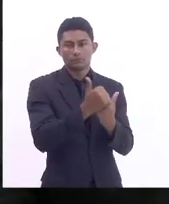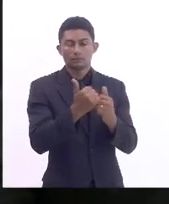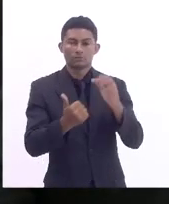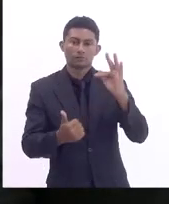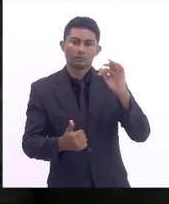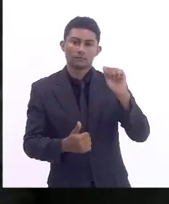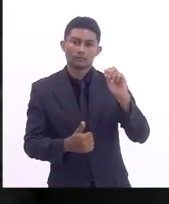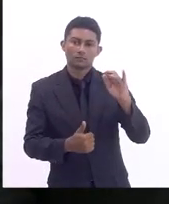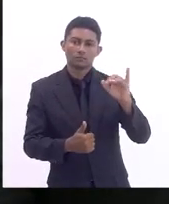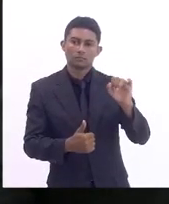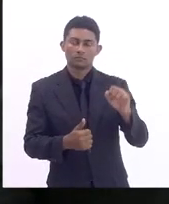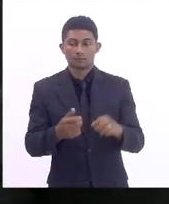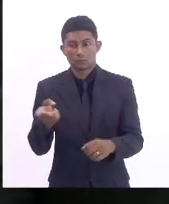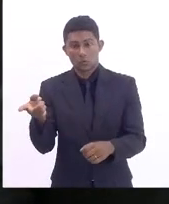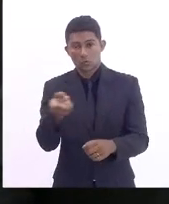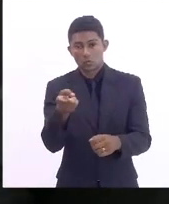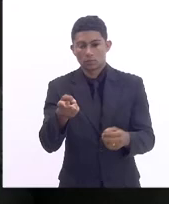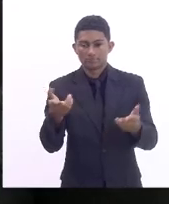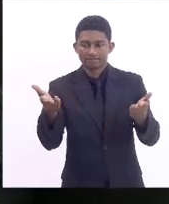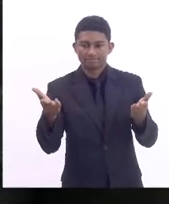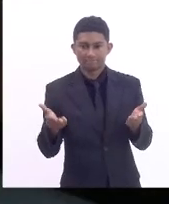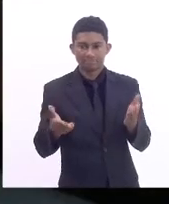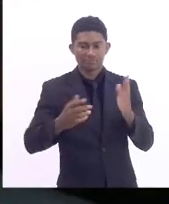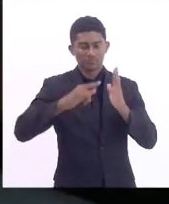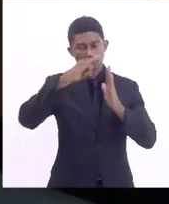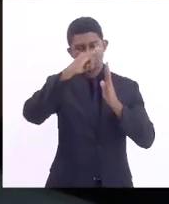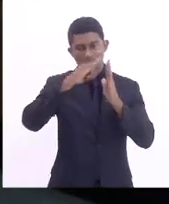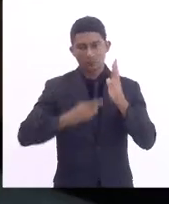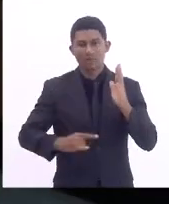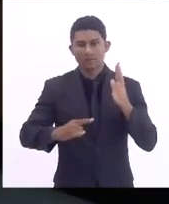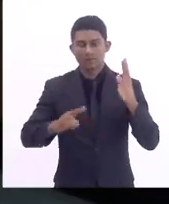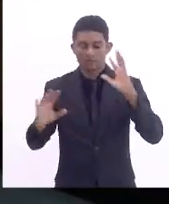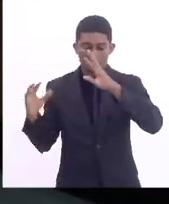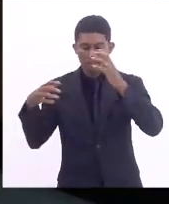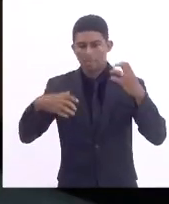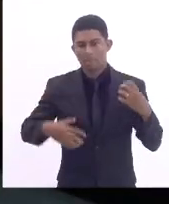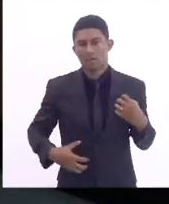Raian Nunes Nelson Miranda para receber o termo de posse e